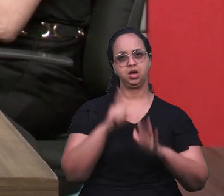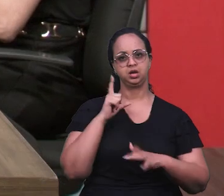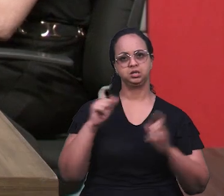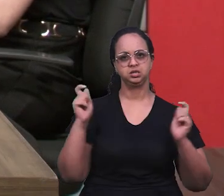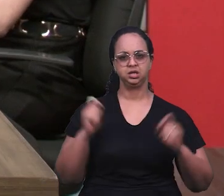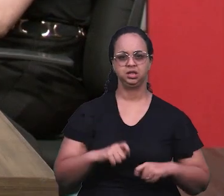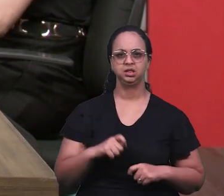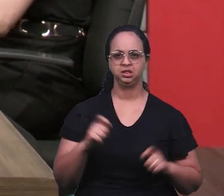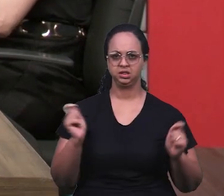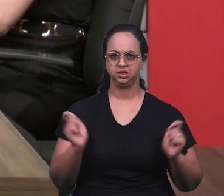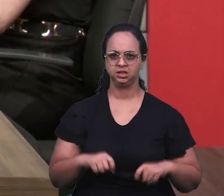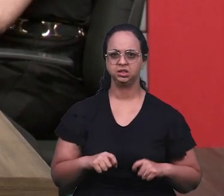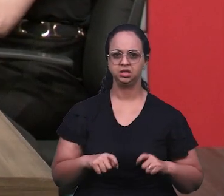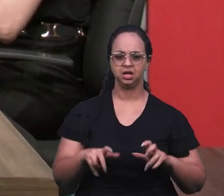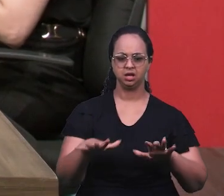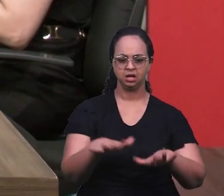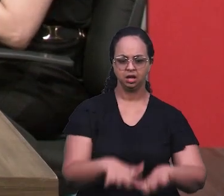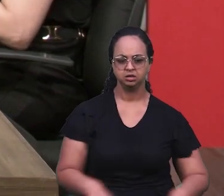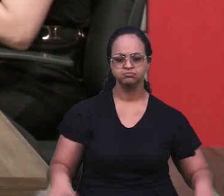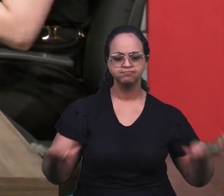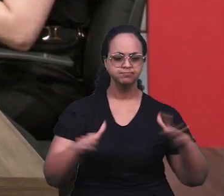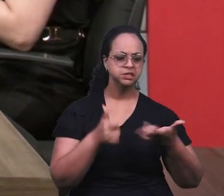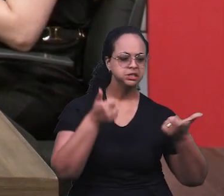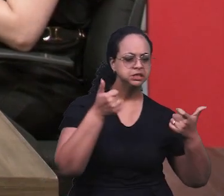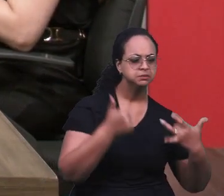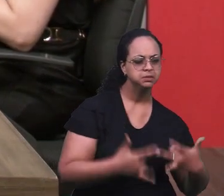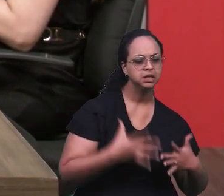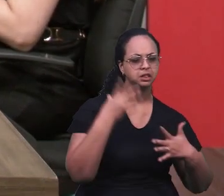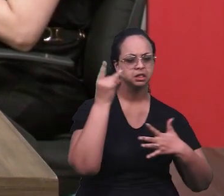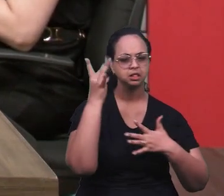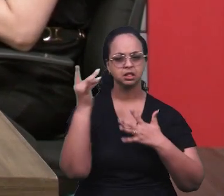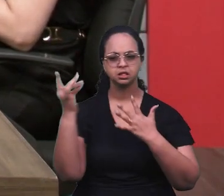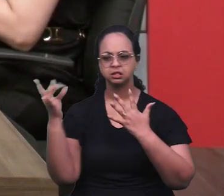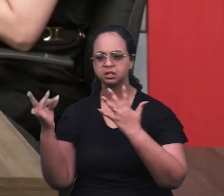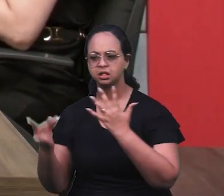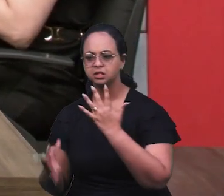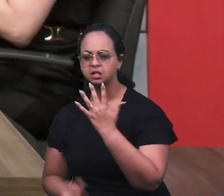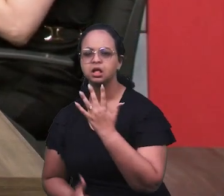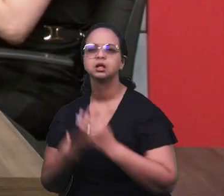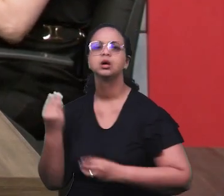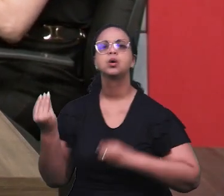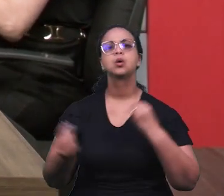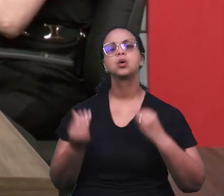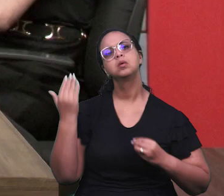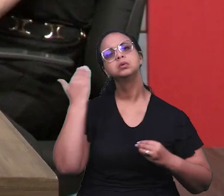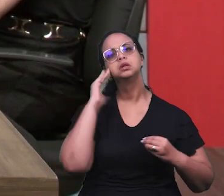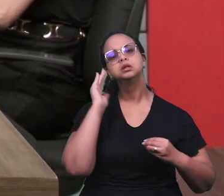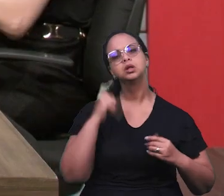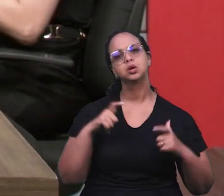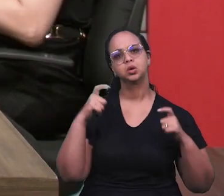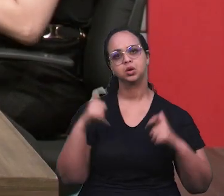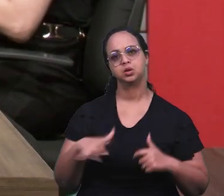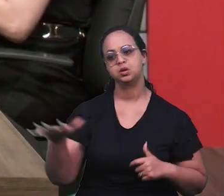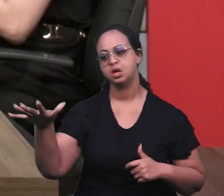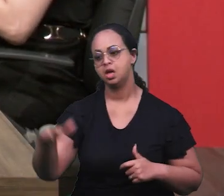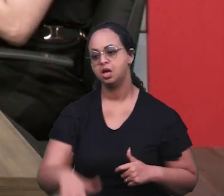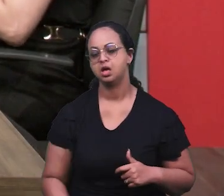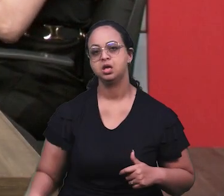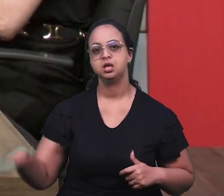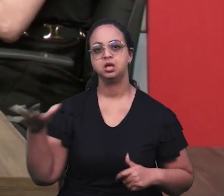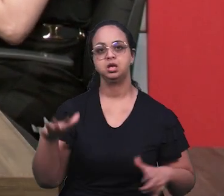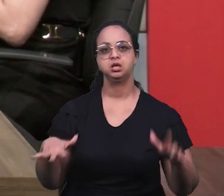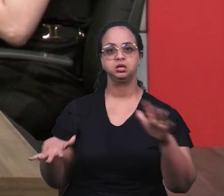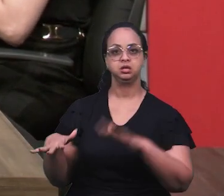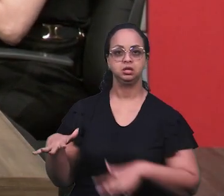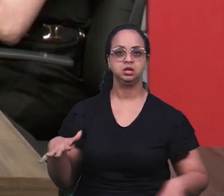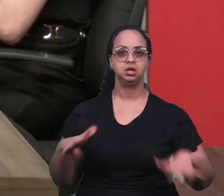se possível, de, né, ambientar. E o surdo cego é fazer com que ele entenda ali a espacialidade, o que vai